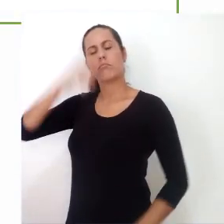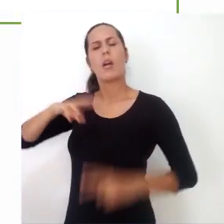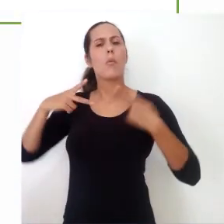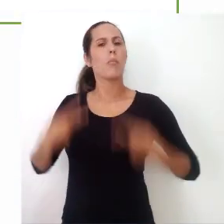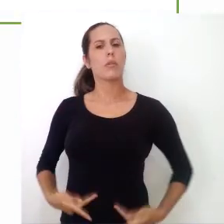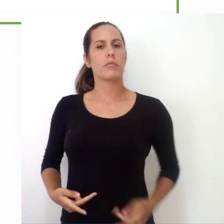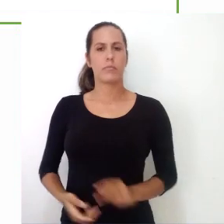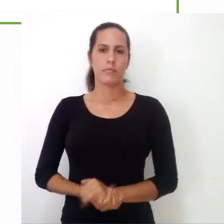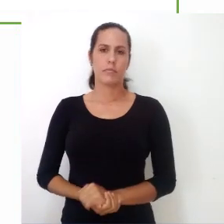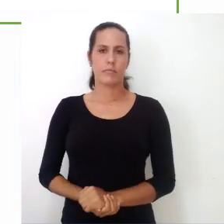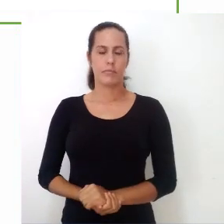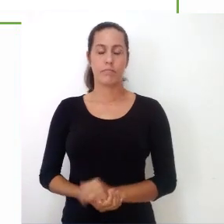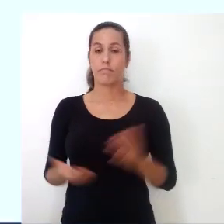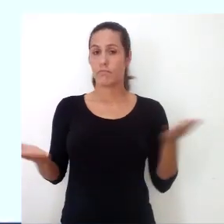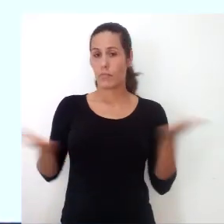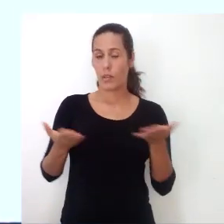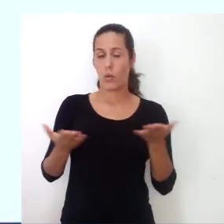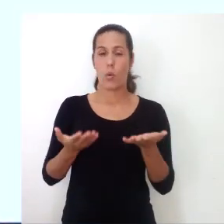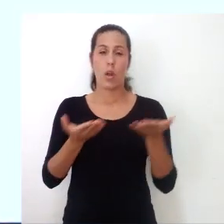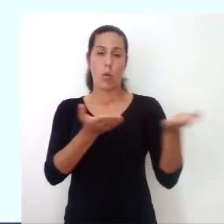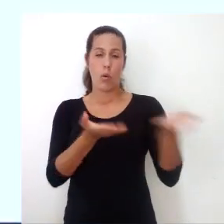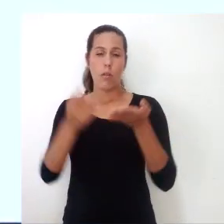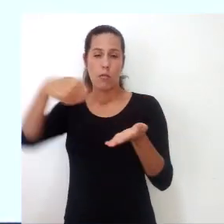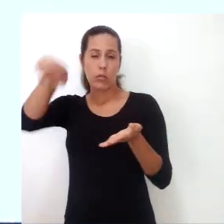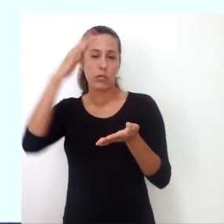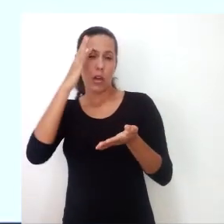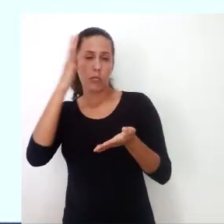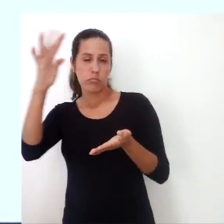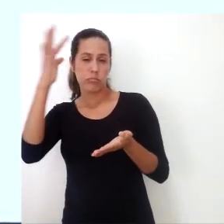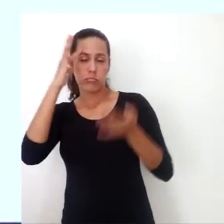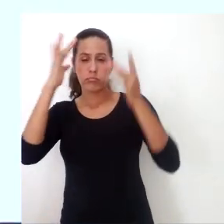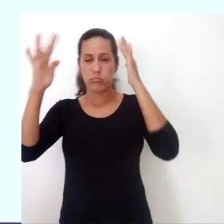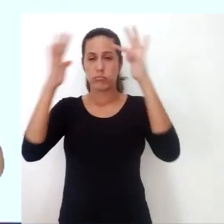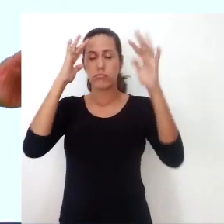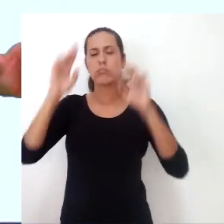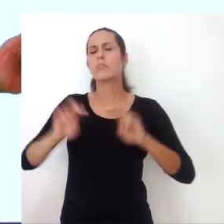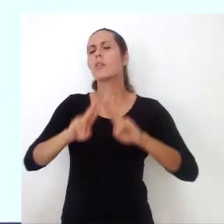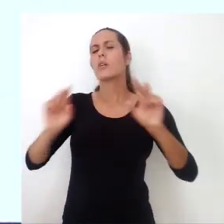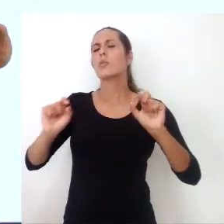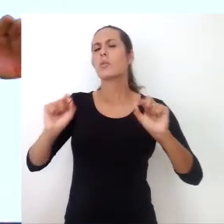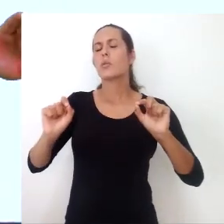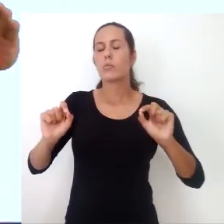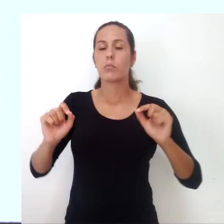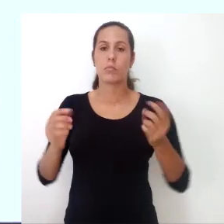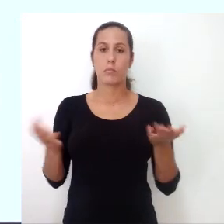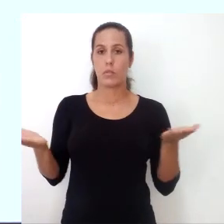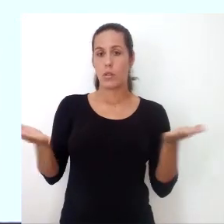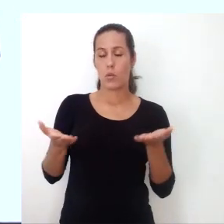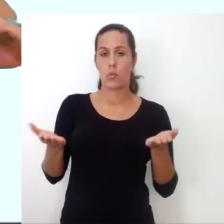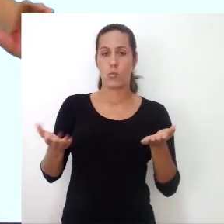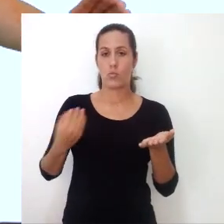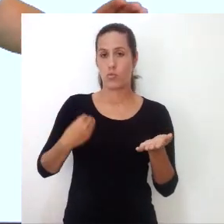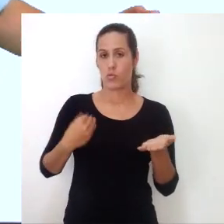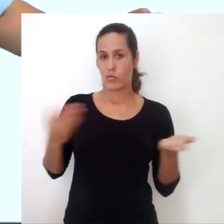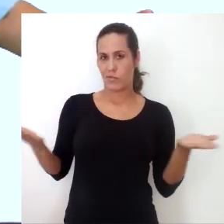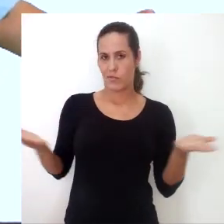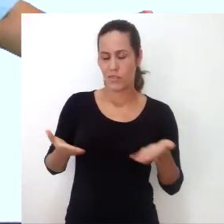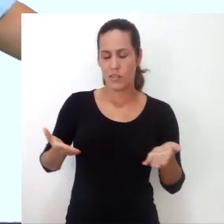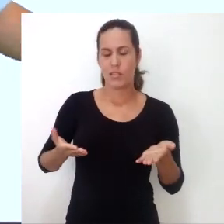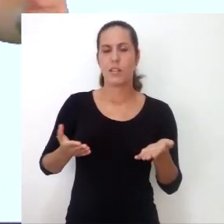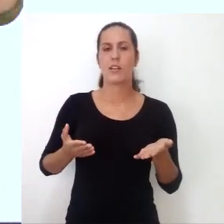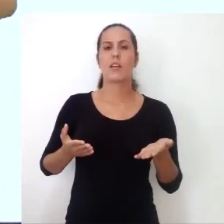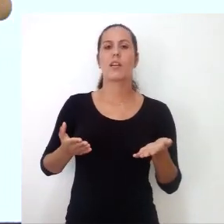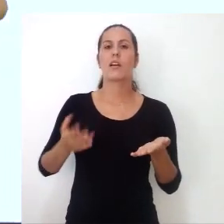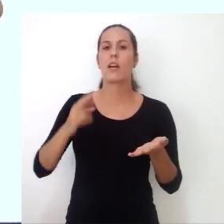dignidade humana. Convido a vocês a refletirem neste momento sobre as forças atuais e do passado